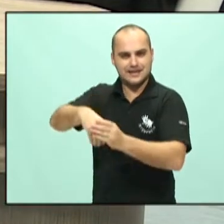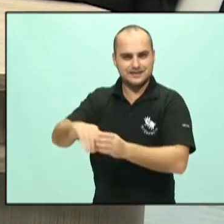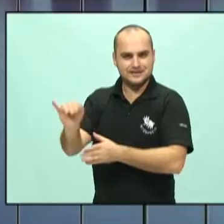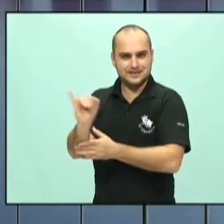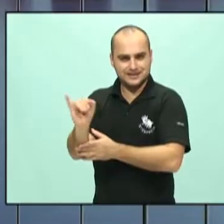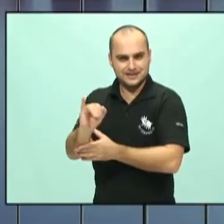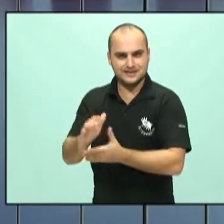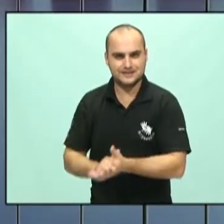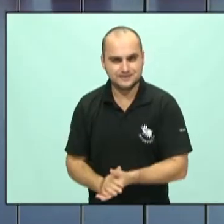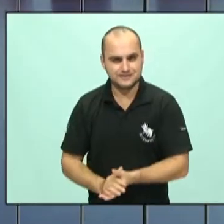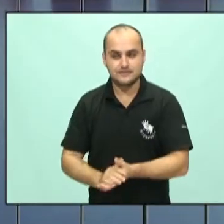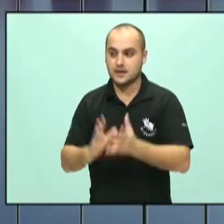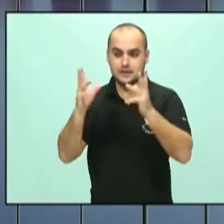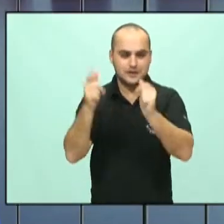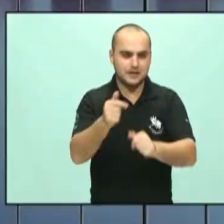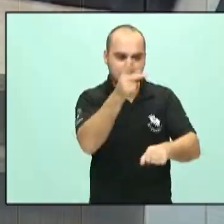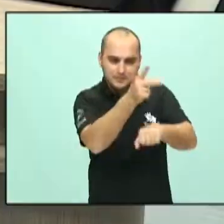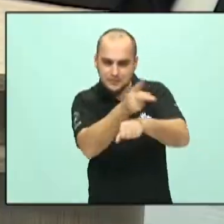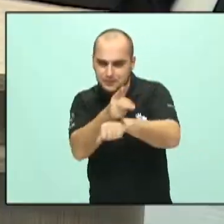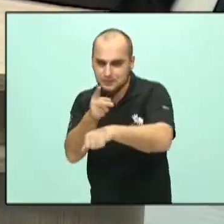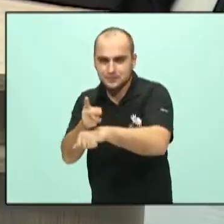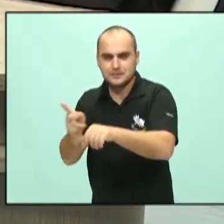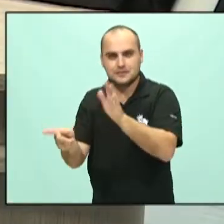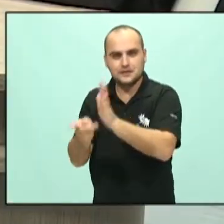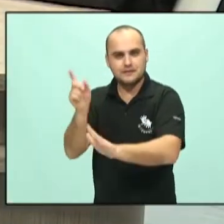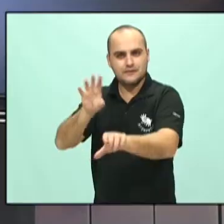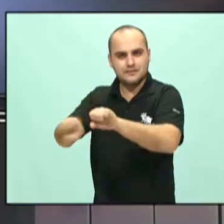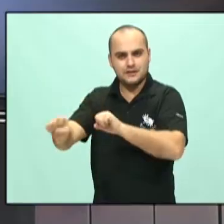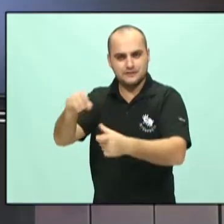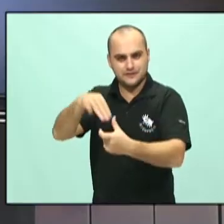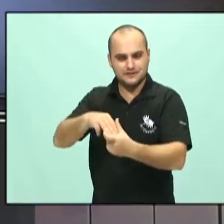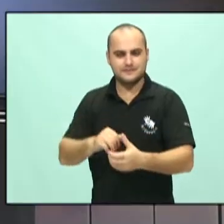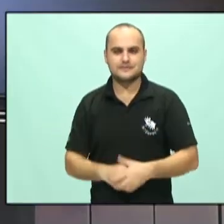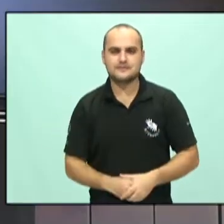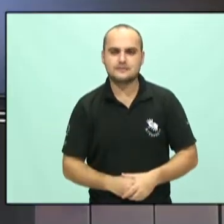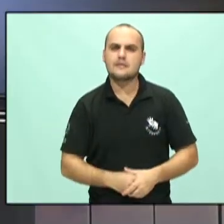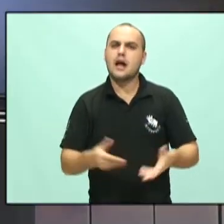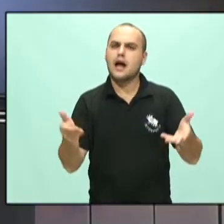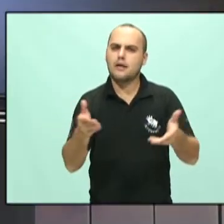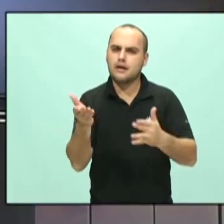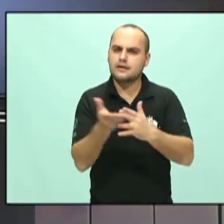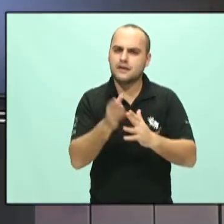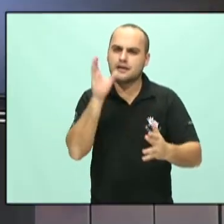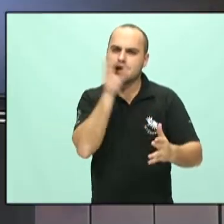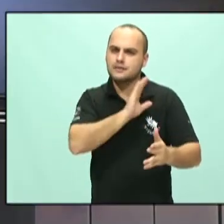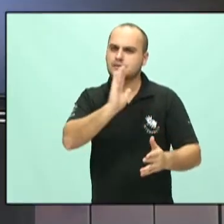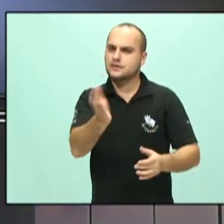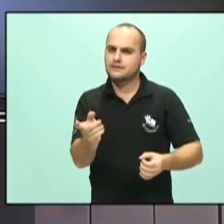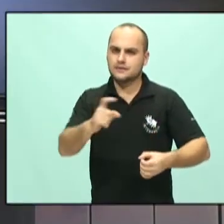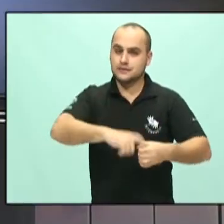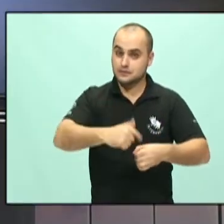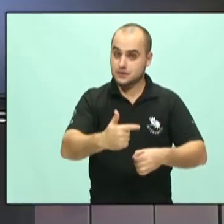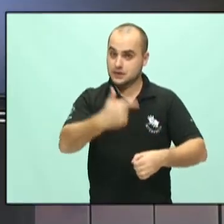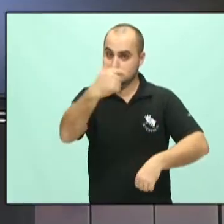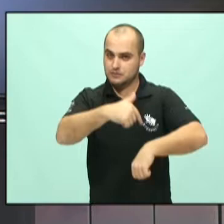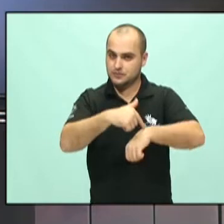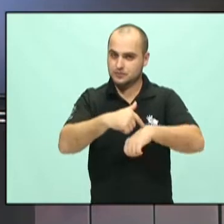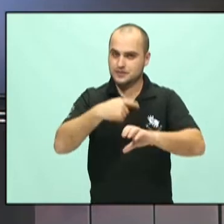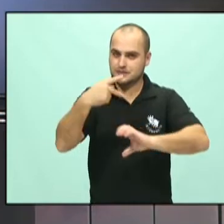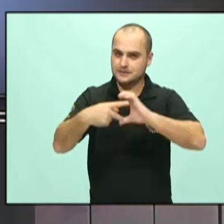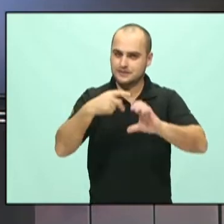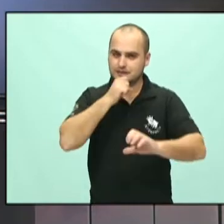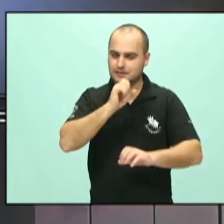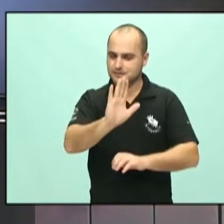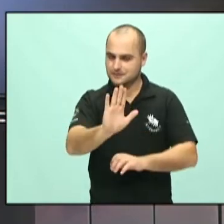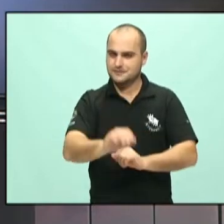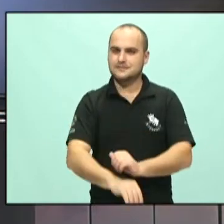nossos cineastas que estão sendo formados aqui na Univali. Nós vamos fazer um rápido intervalo, já voltamos com o segundo bloco do Câmara Aberta.